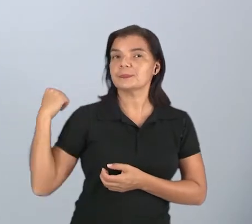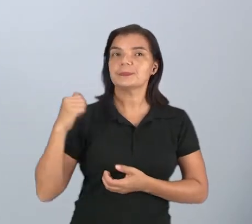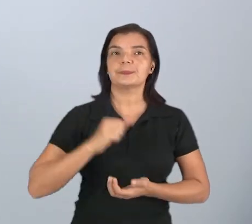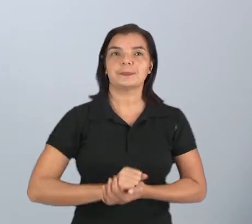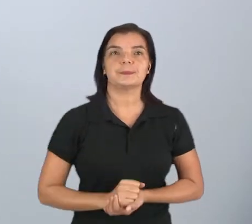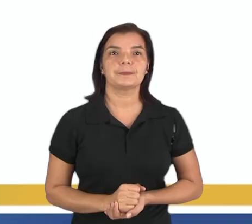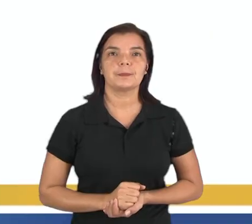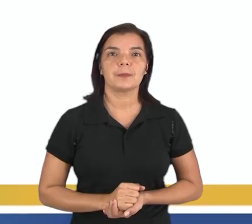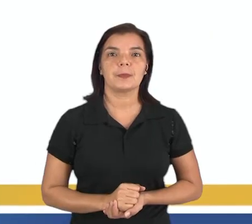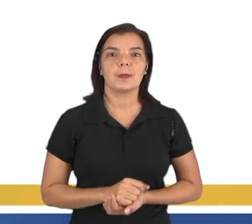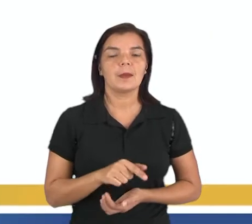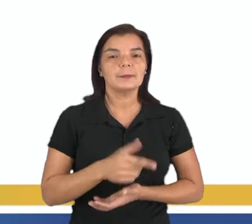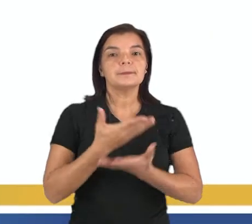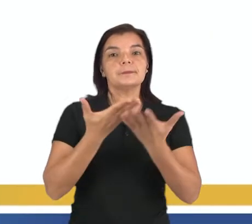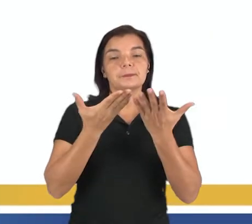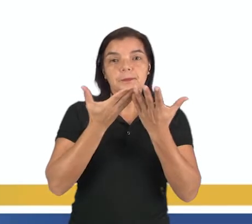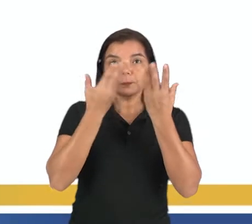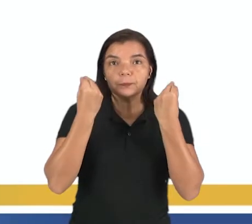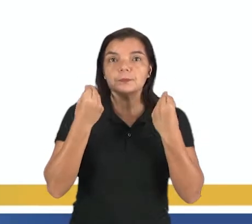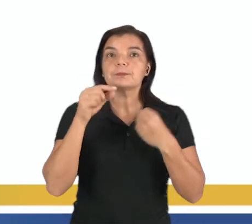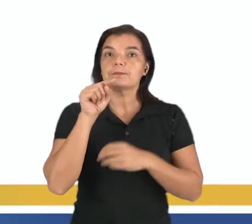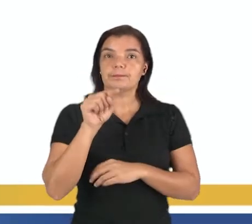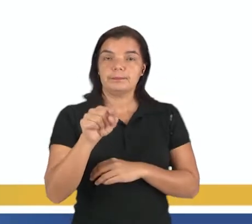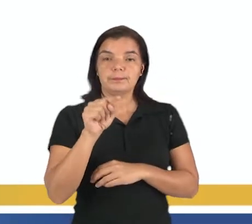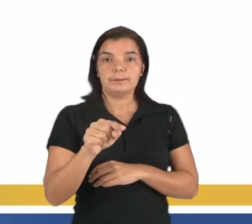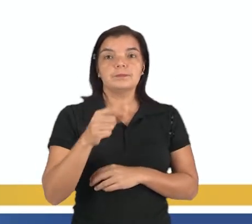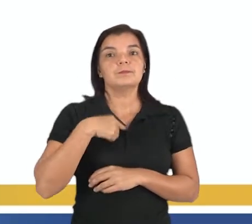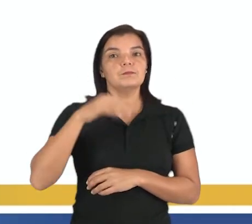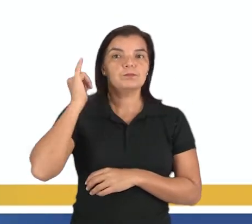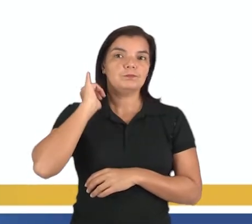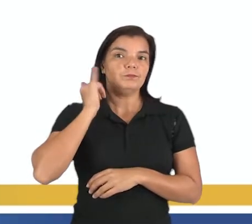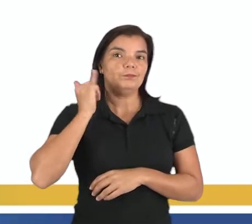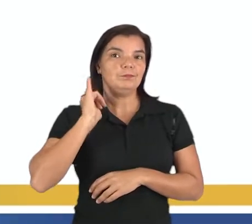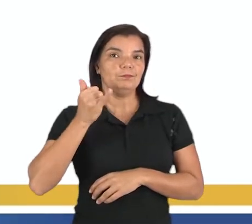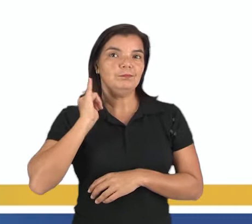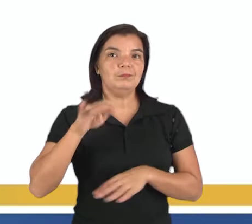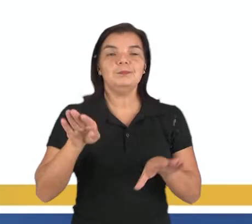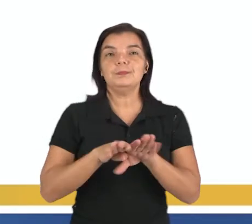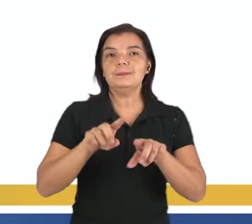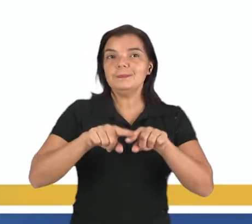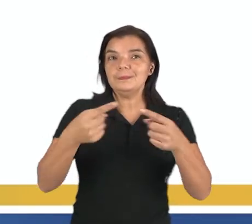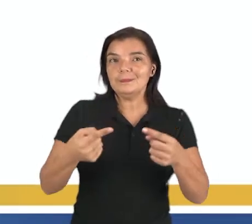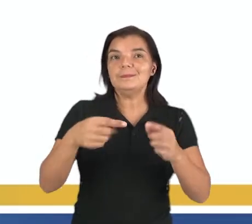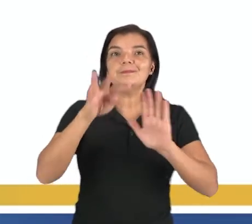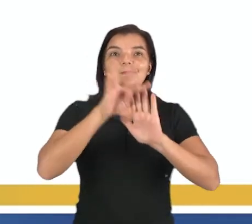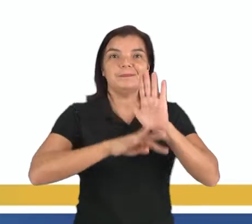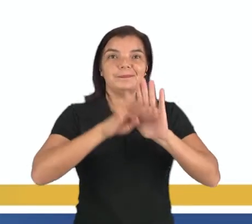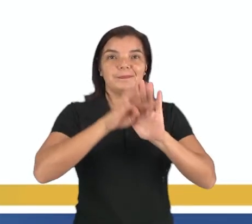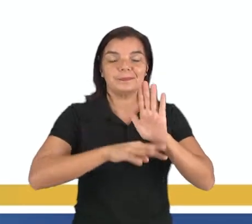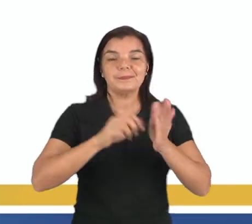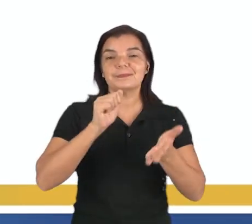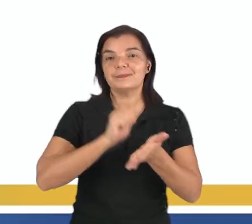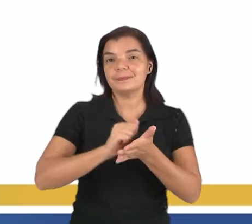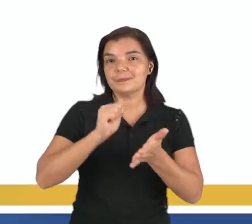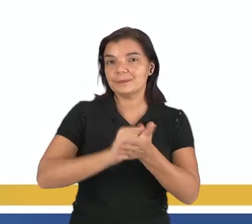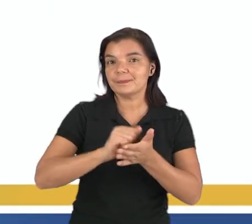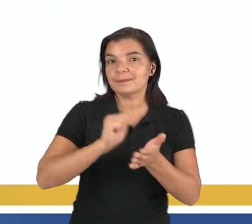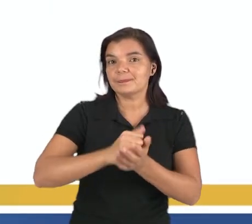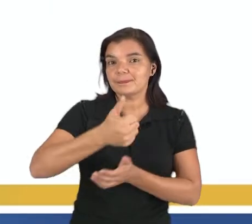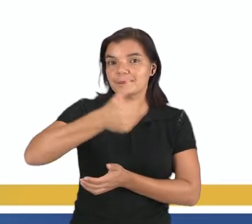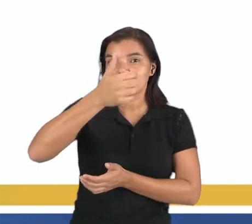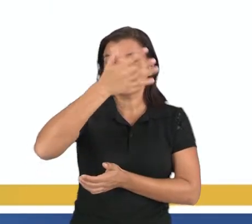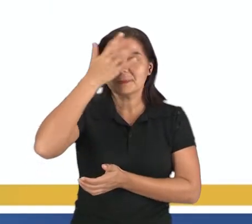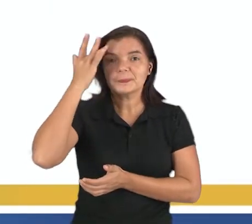passado. Não esqueça que você é o narrador, portanto, seu texto deve ser produzido